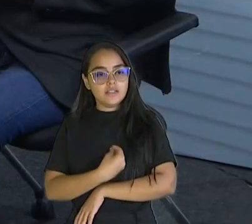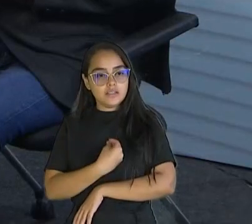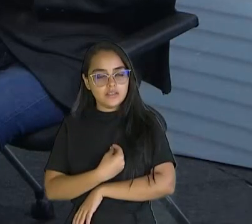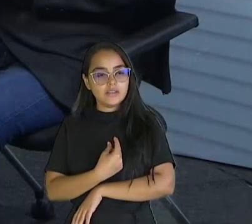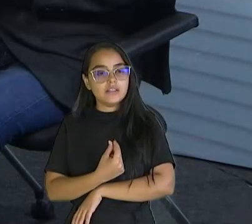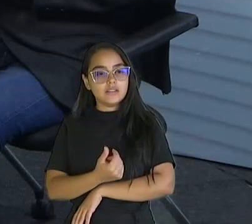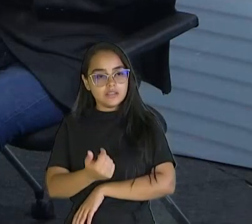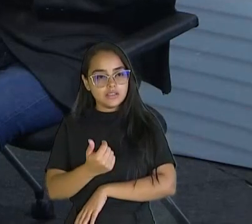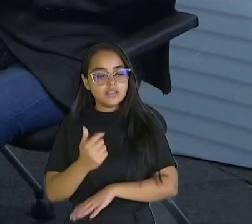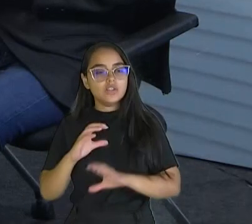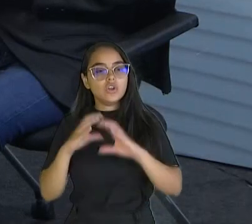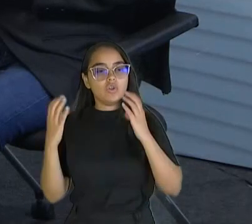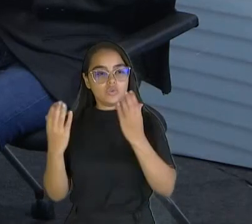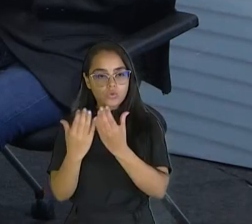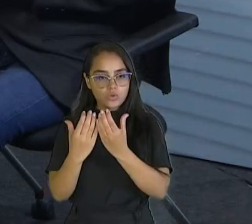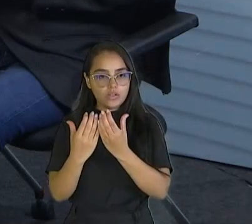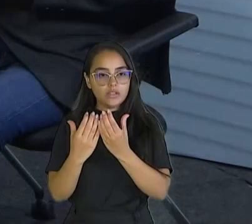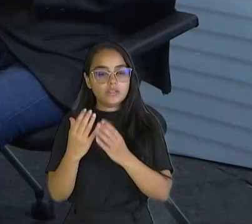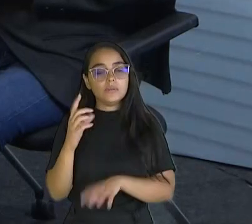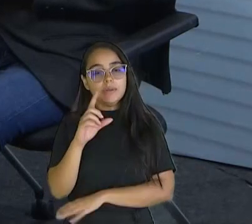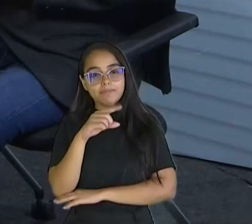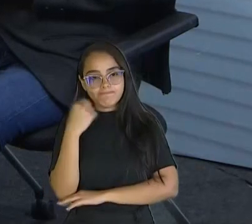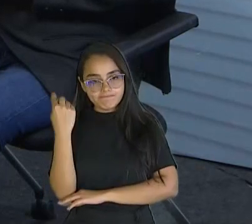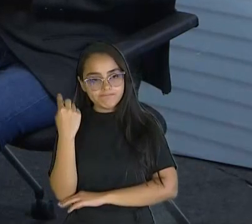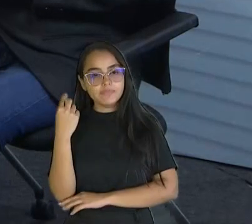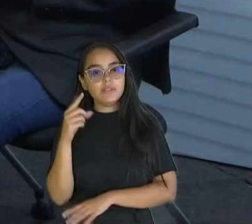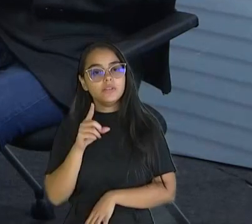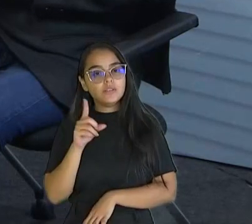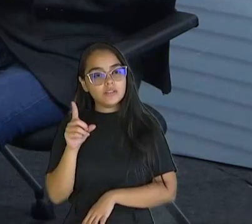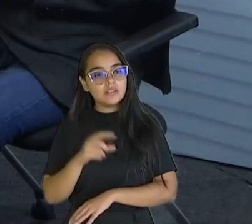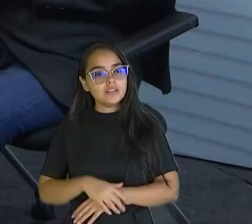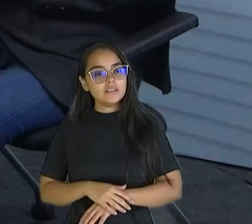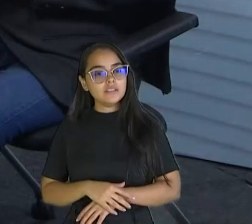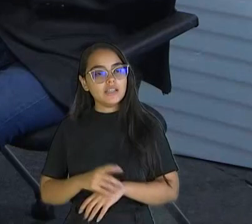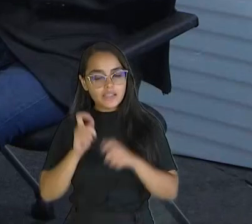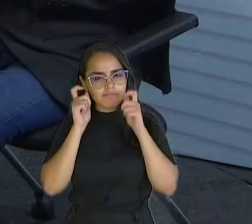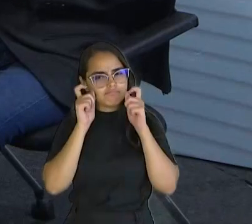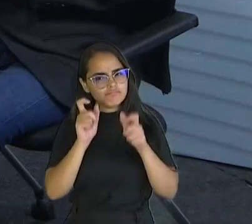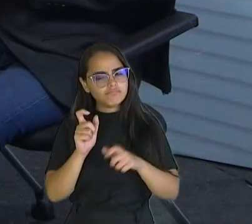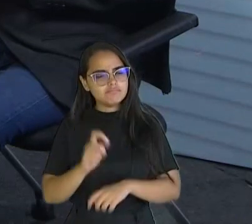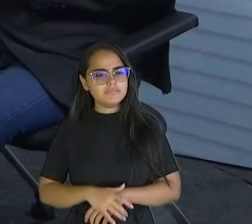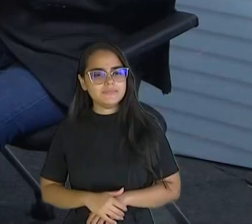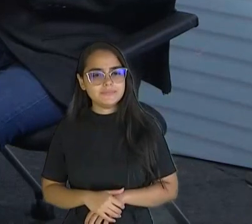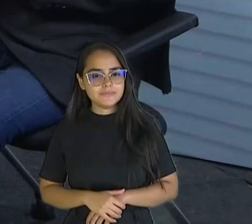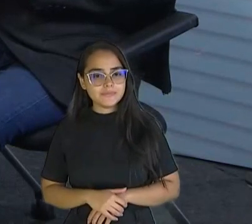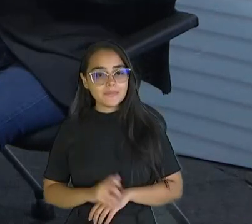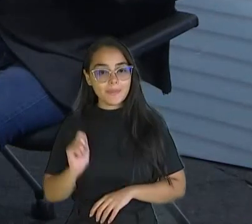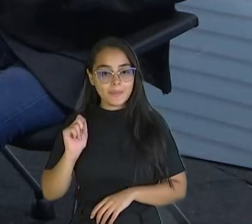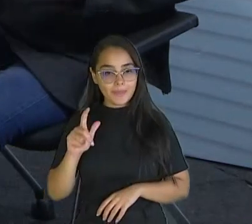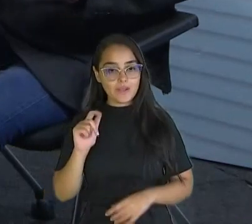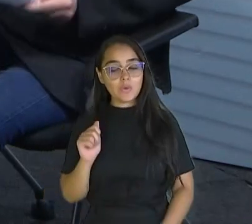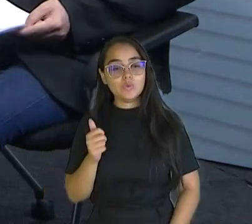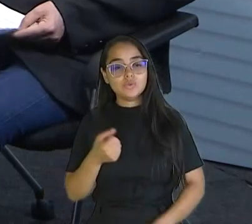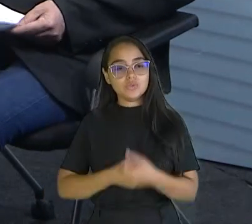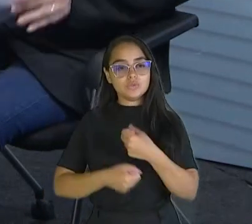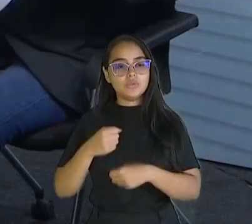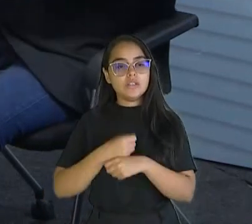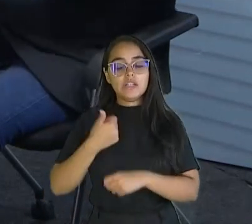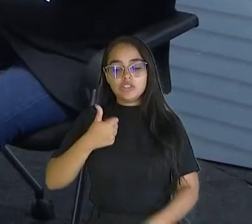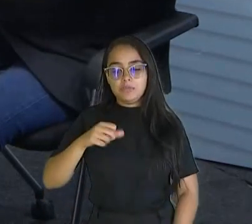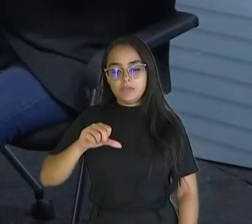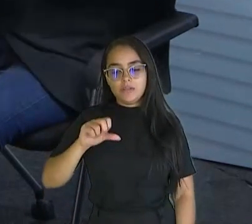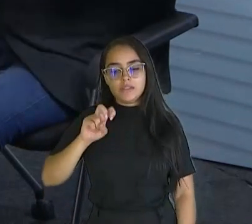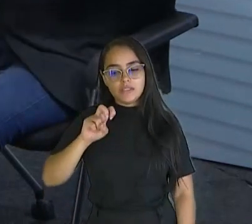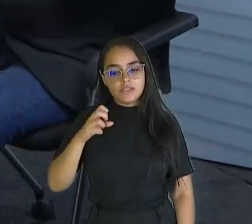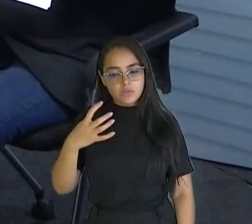dentro de um quarto da casa do estudante e morreu lá. Que coisa interessante. Bom, aí em agosto de 52 foi inaugurada. Isso. Do jeito que